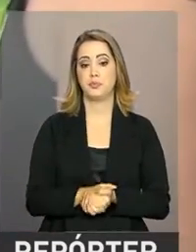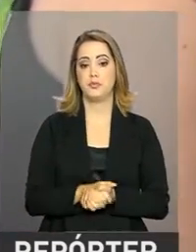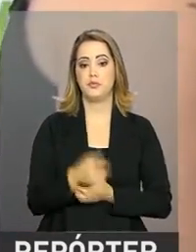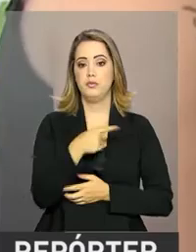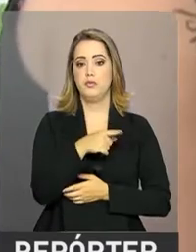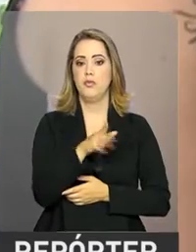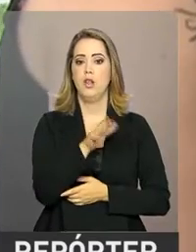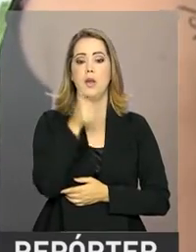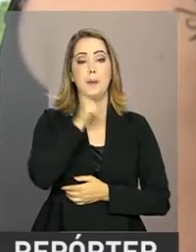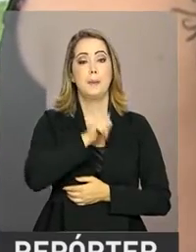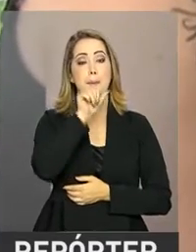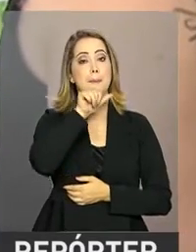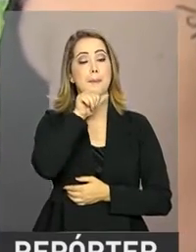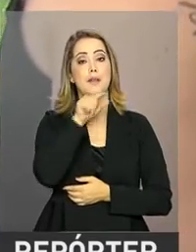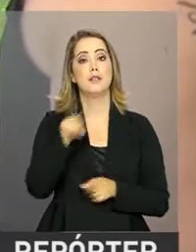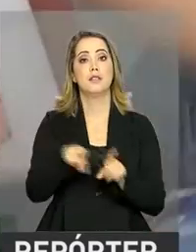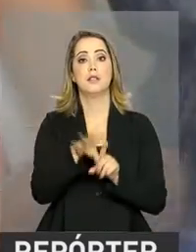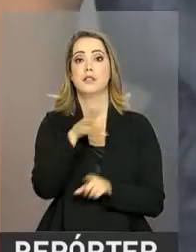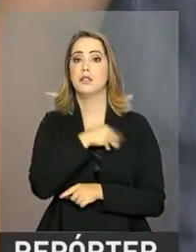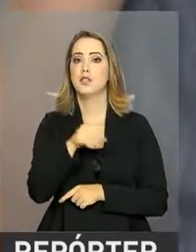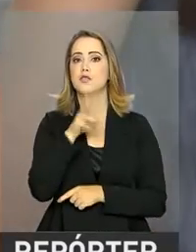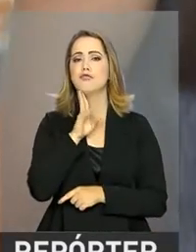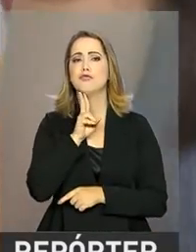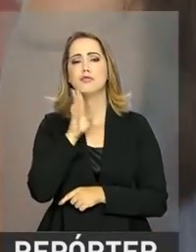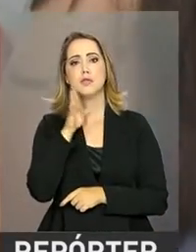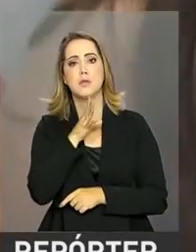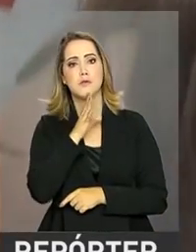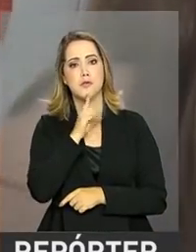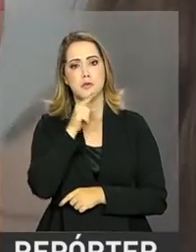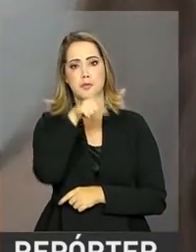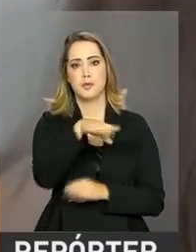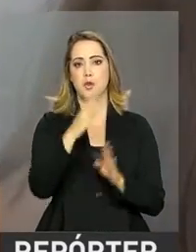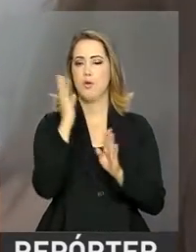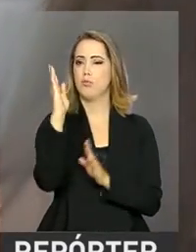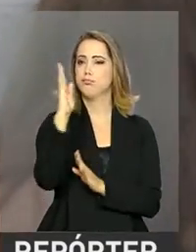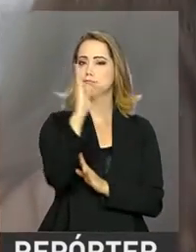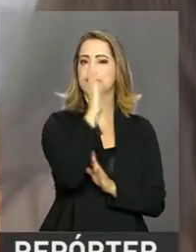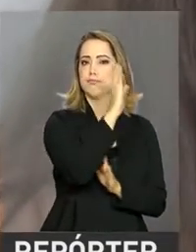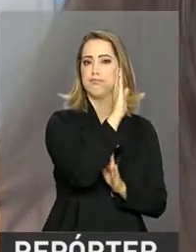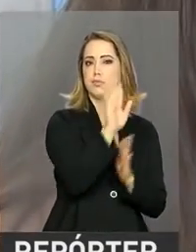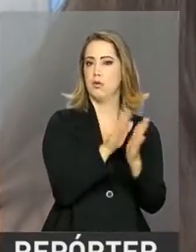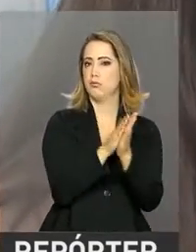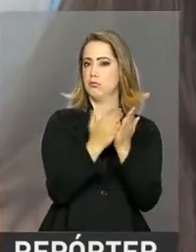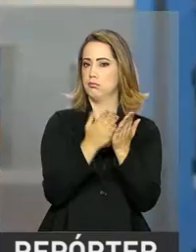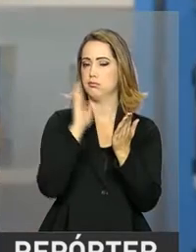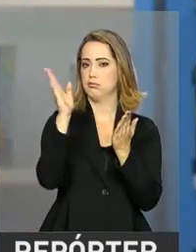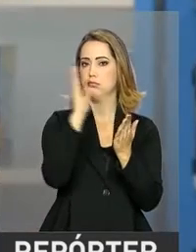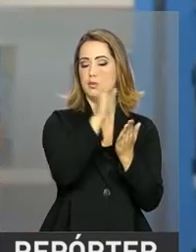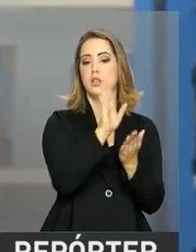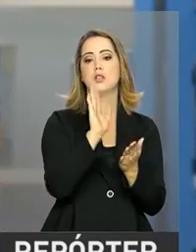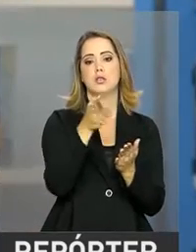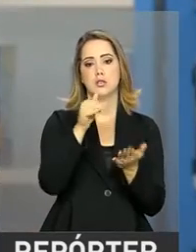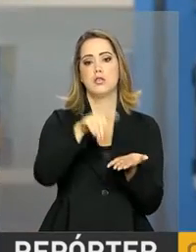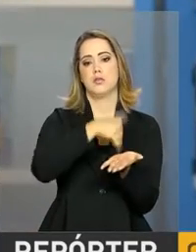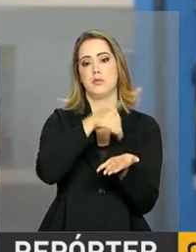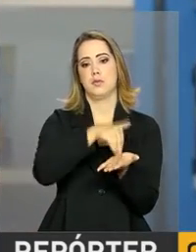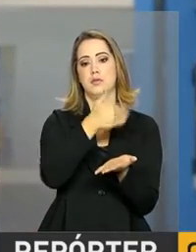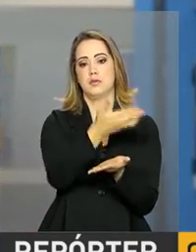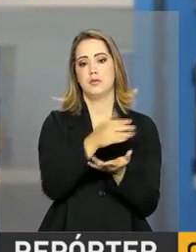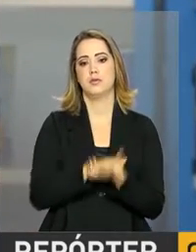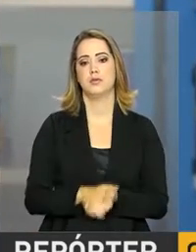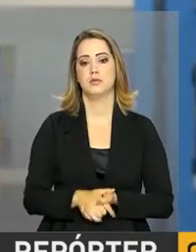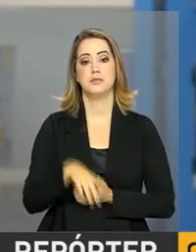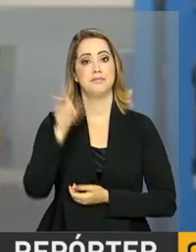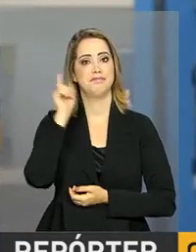filha, aproveitaram para conhecer a biblioteca. A pequena já está matriculada na nova escola. É muito legal ter uma escola